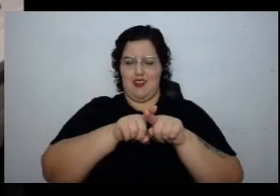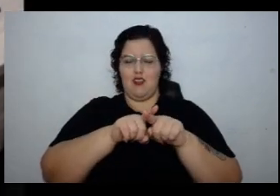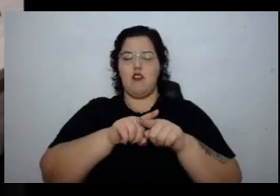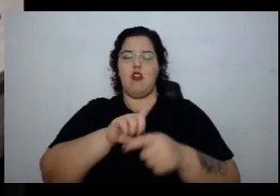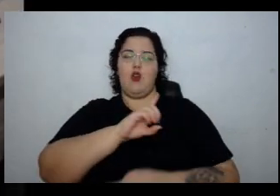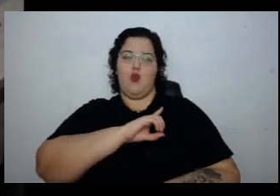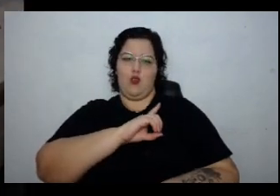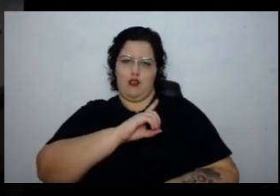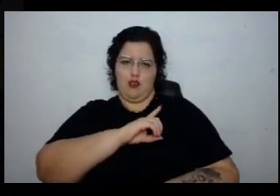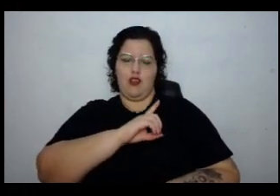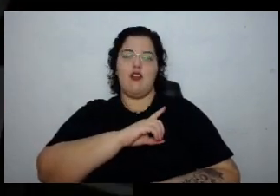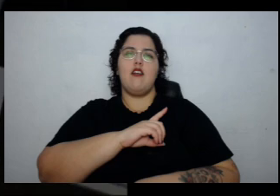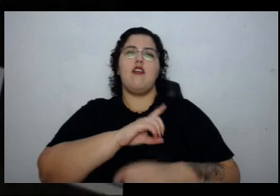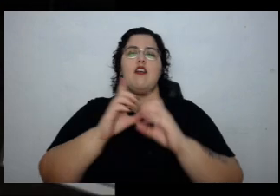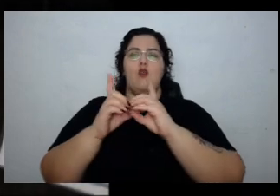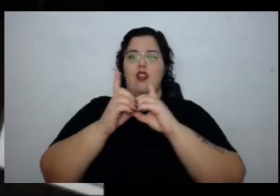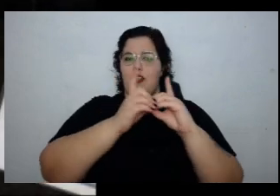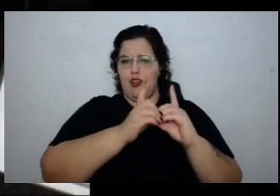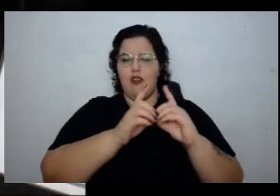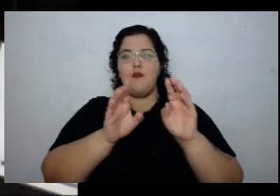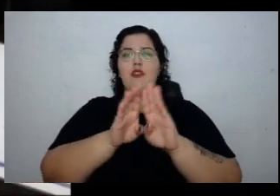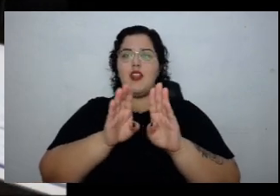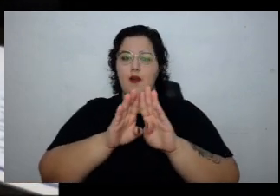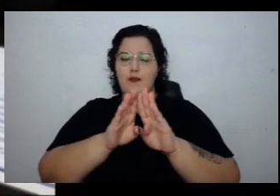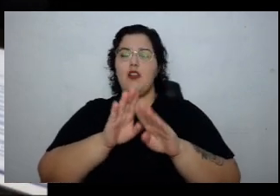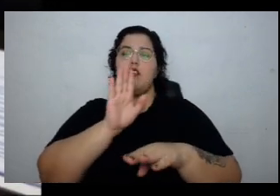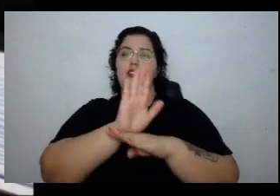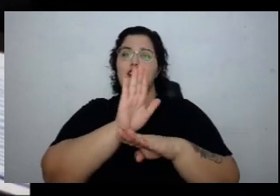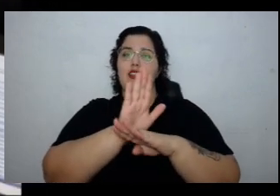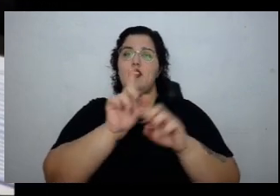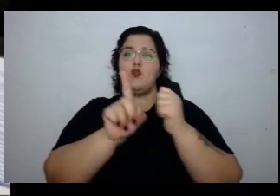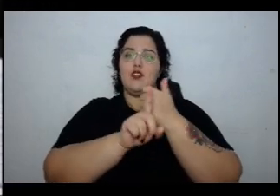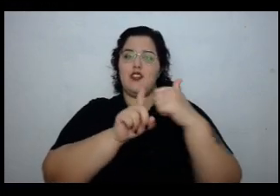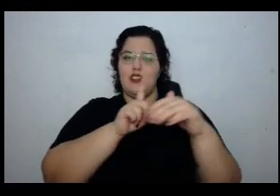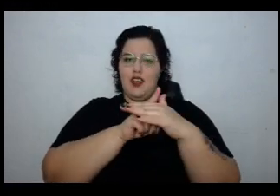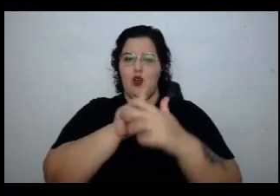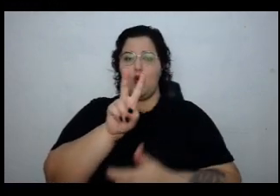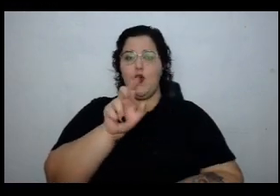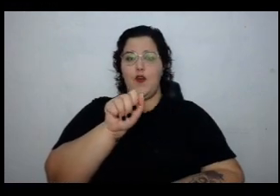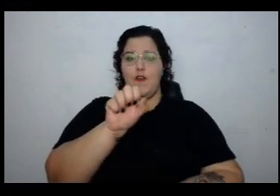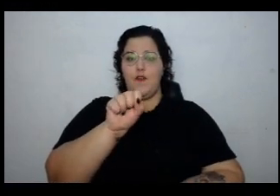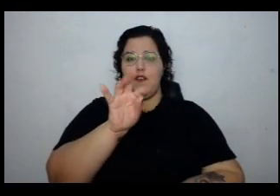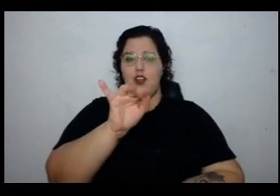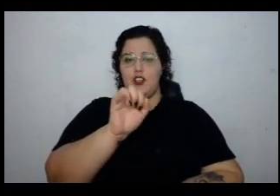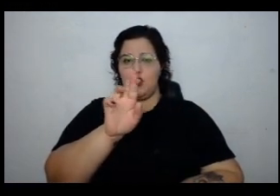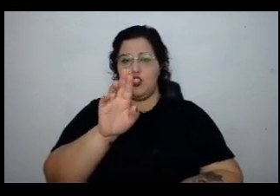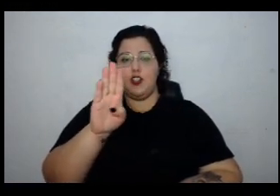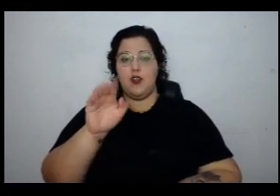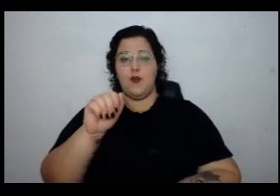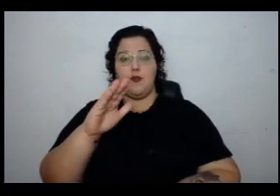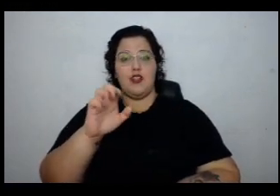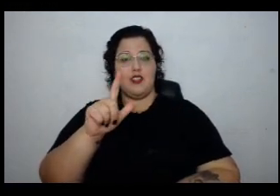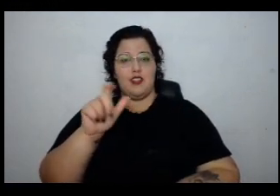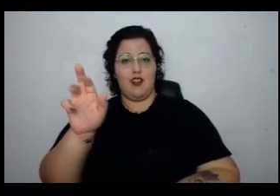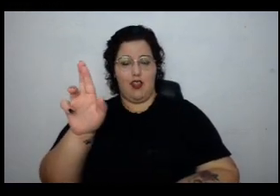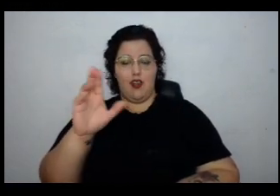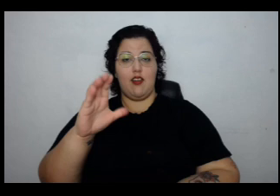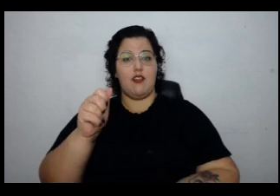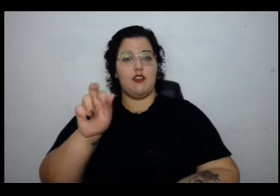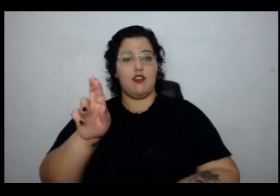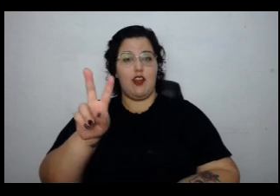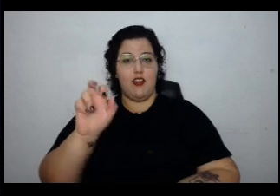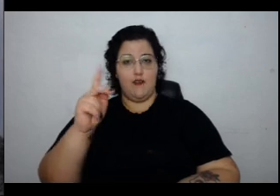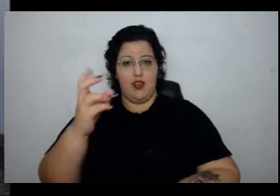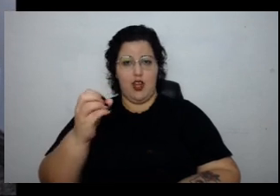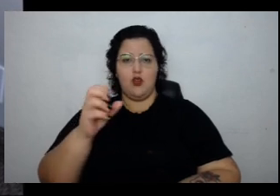faz parte da equipe da Lauisen, assim como o assistente social Vastir Barcelar de Carvalho. Na hora